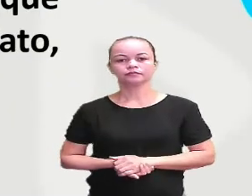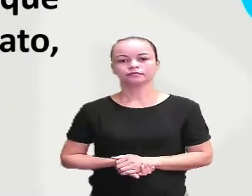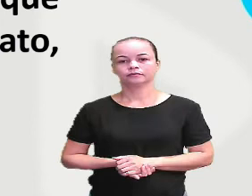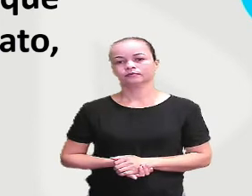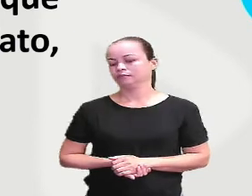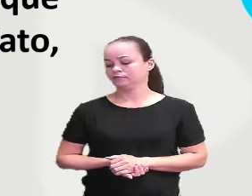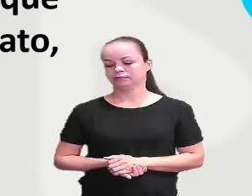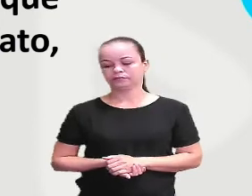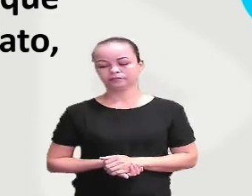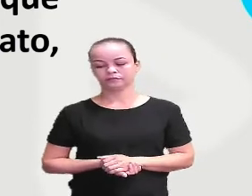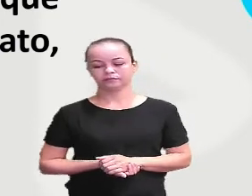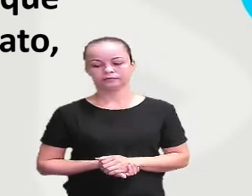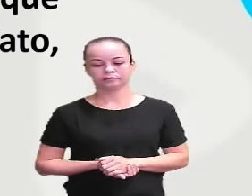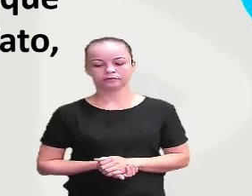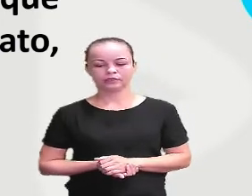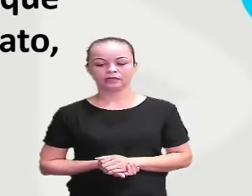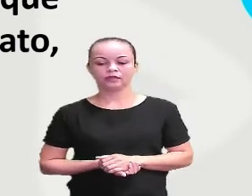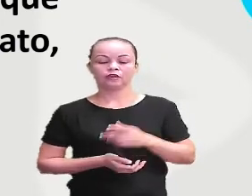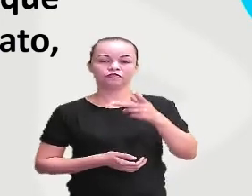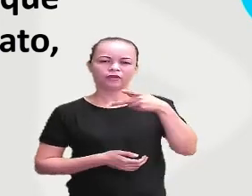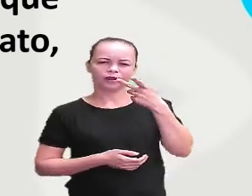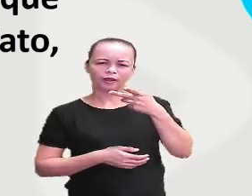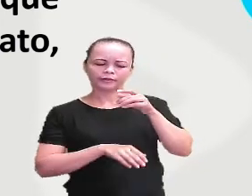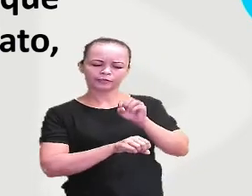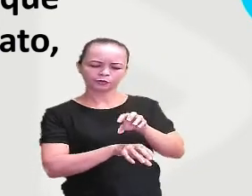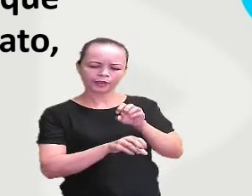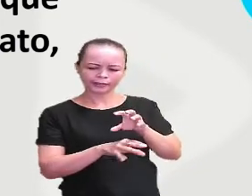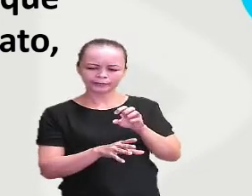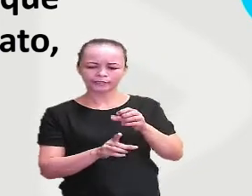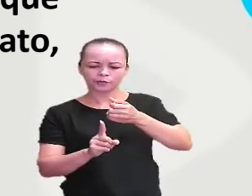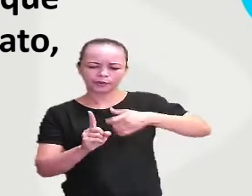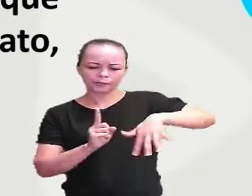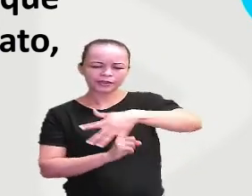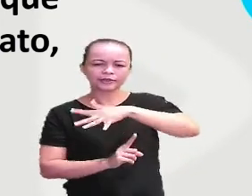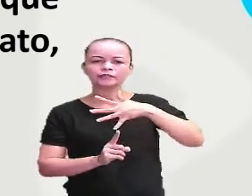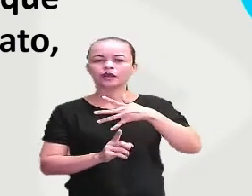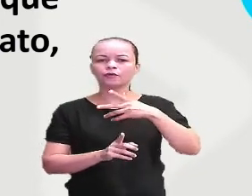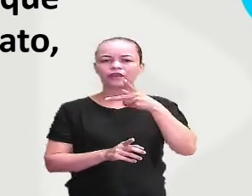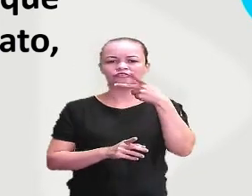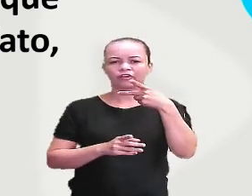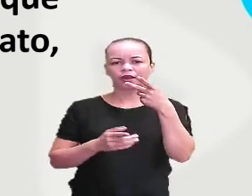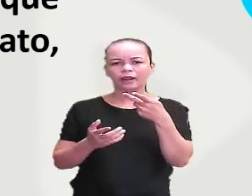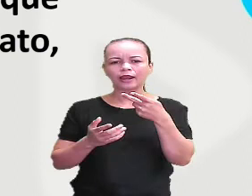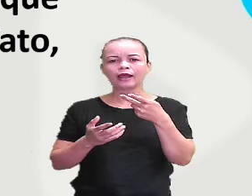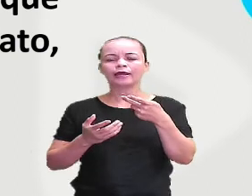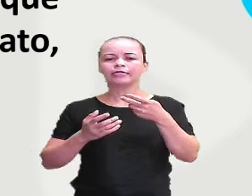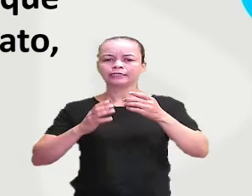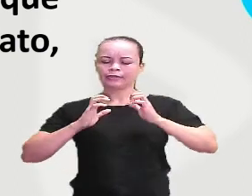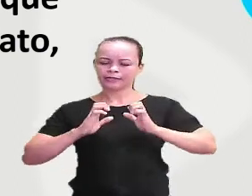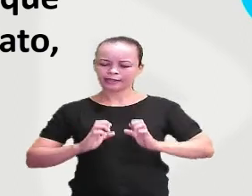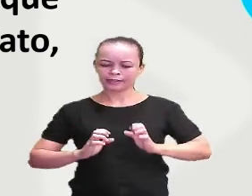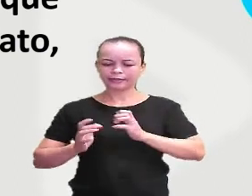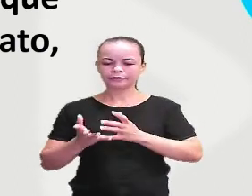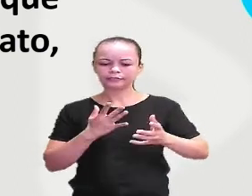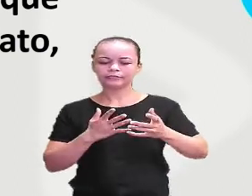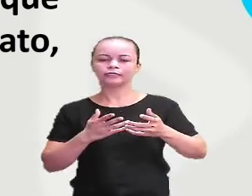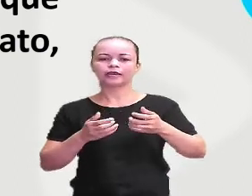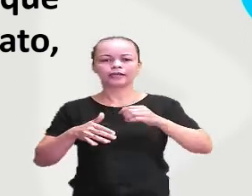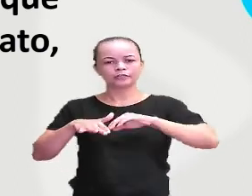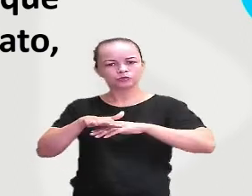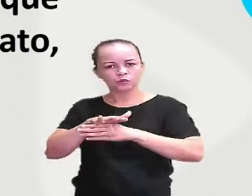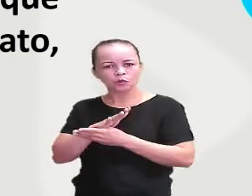Falar em educação ambiental é falar de hábitos e de atitudes. O que você faz, qual é o seu